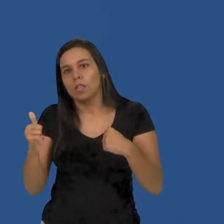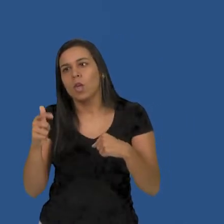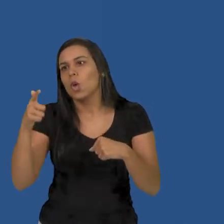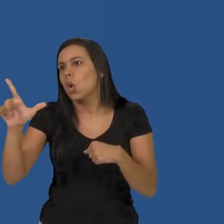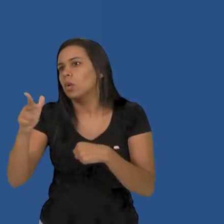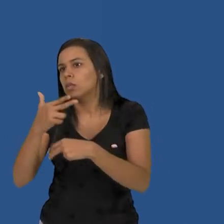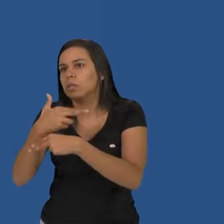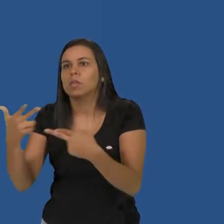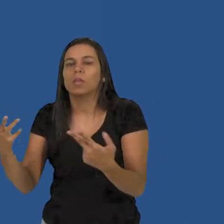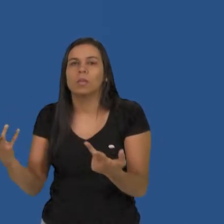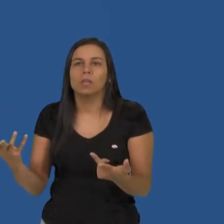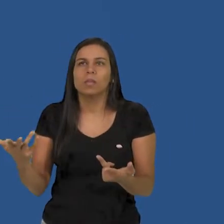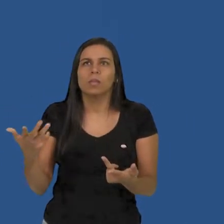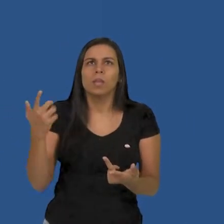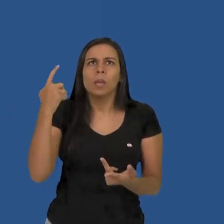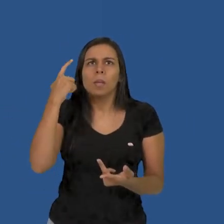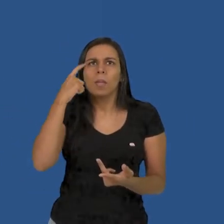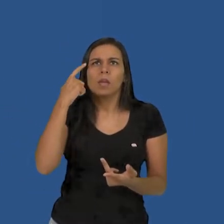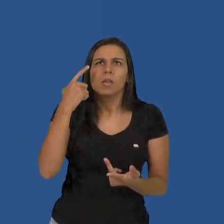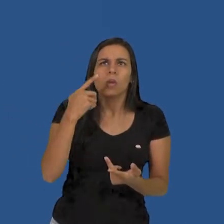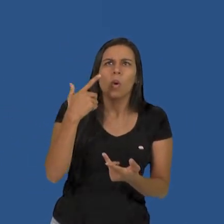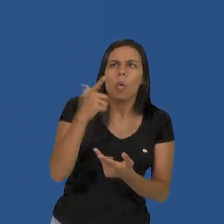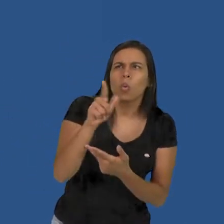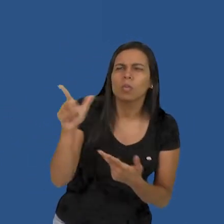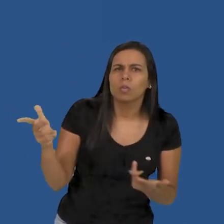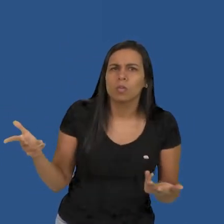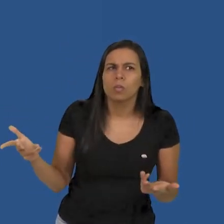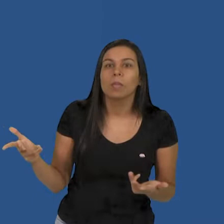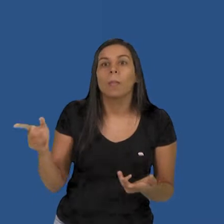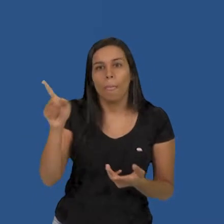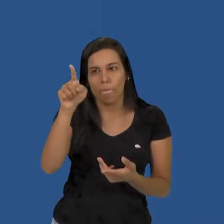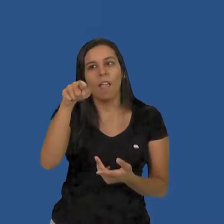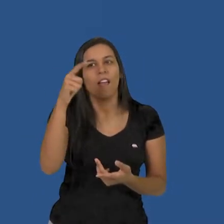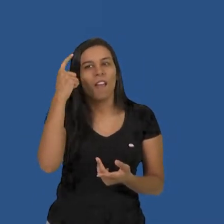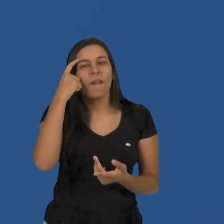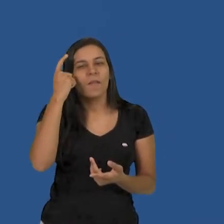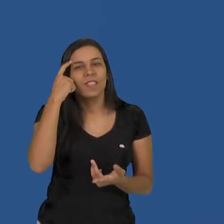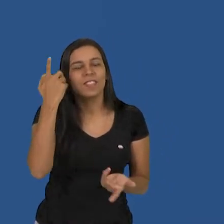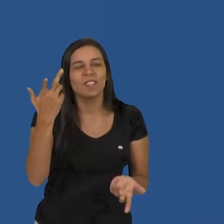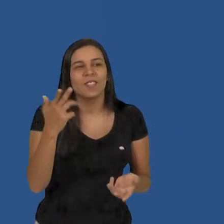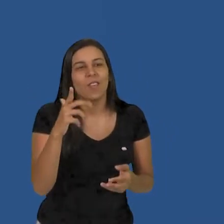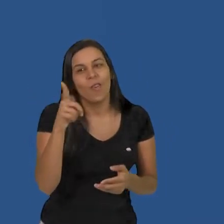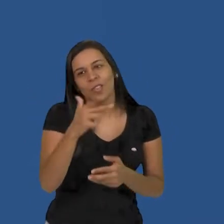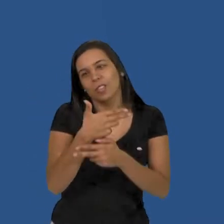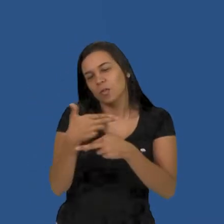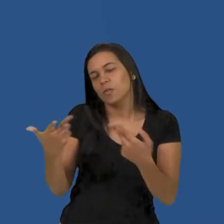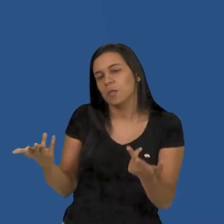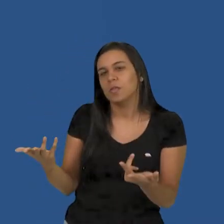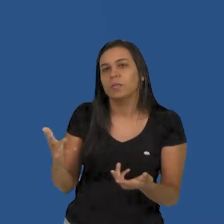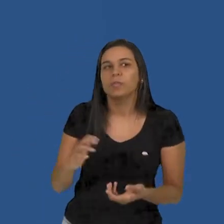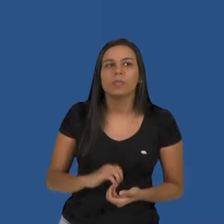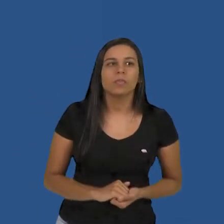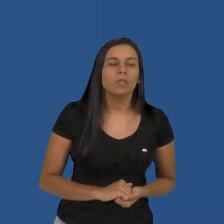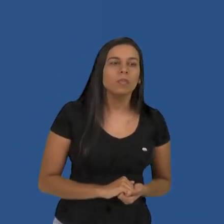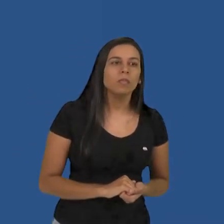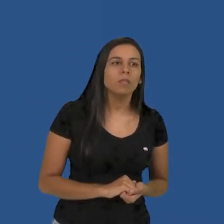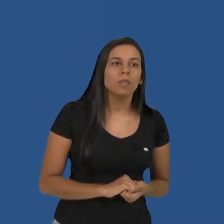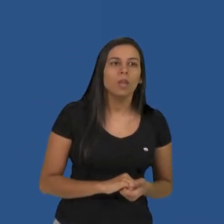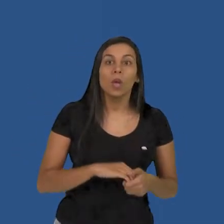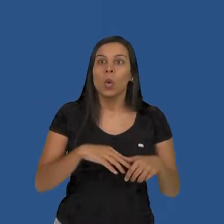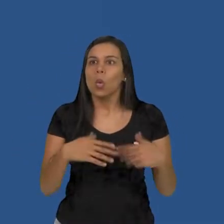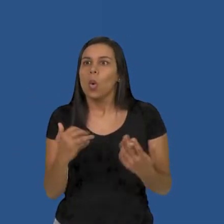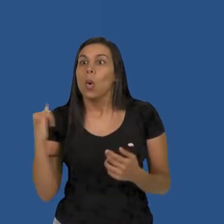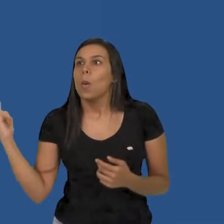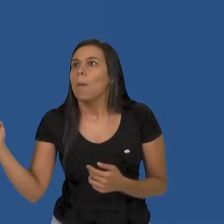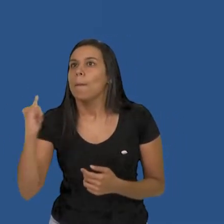imagino que resource é? Isso que você pensou aí, recursos, né? Então, ó, meu trabalho é sobre o quão importante, né?